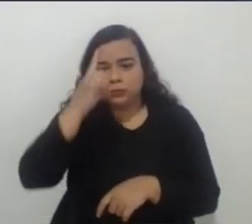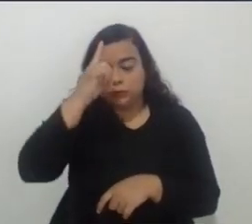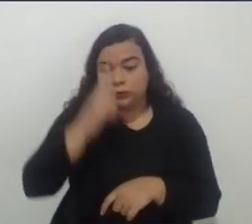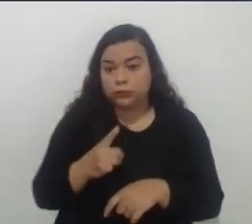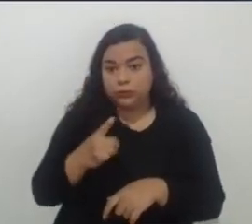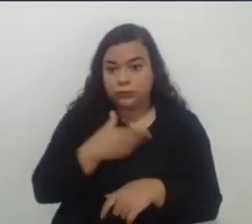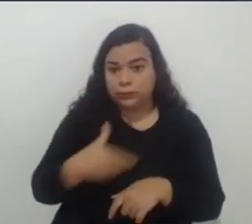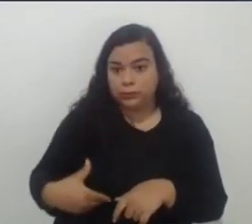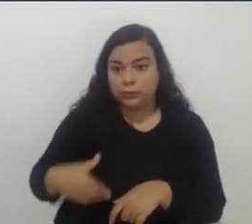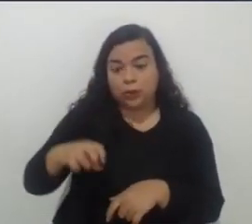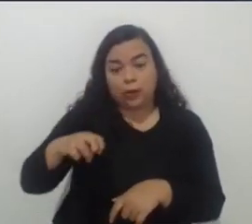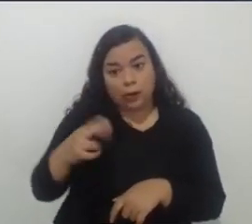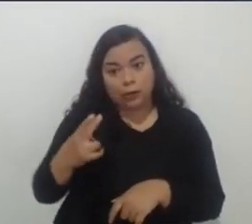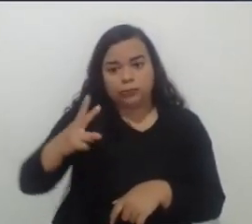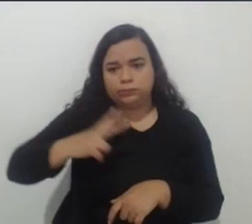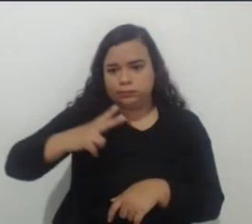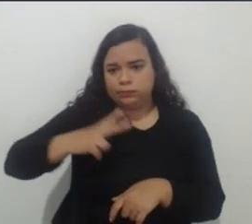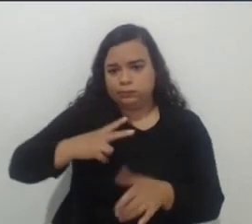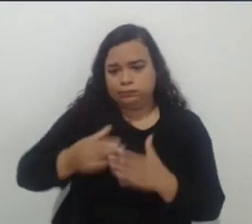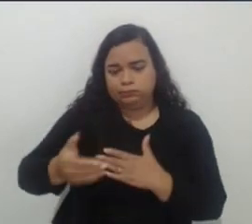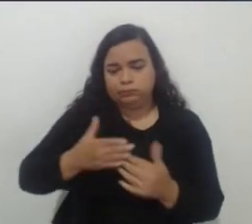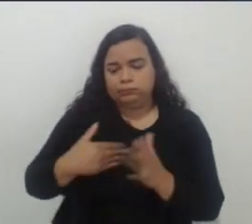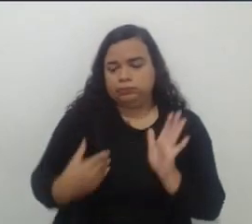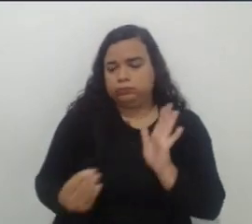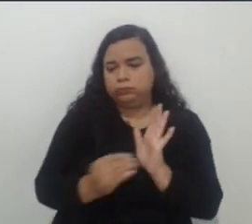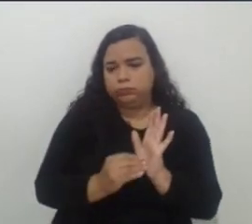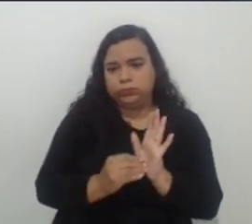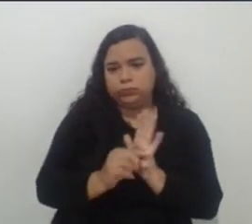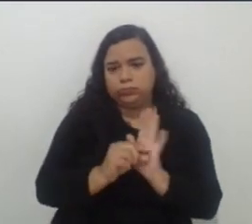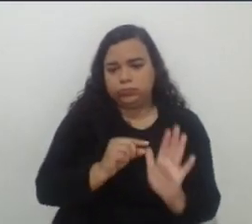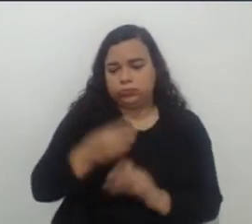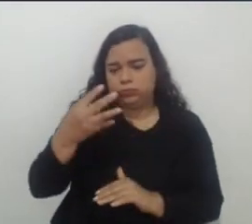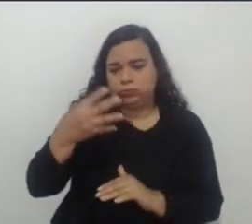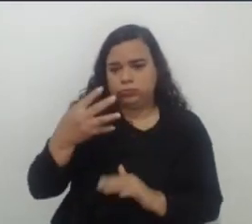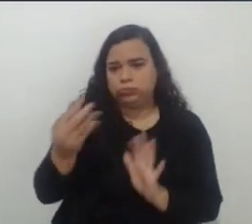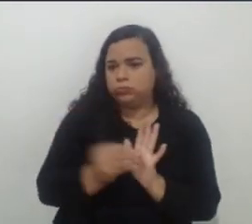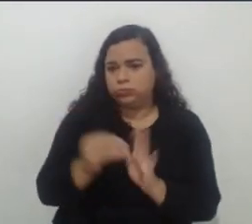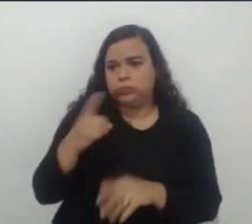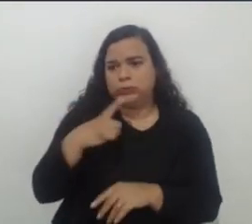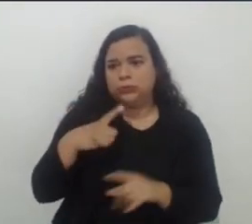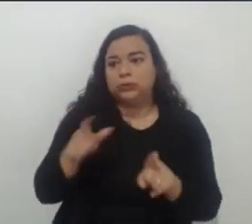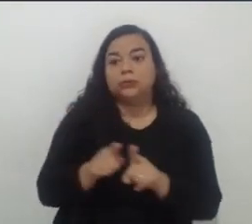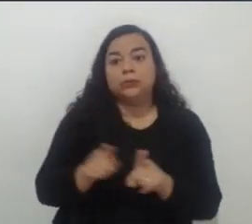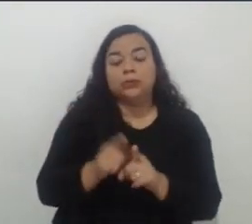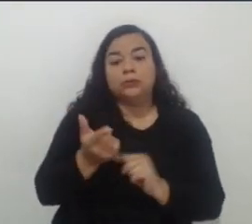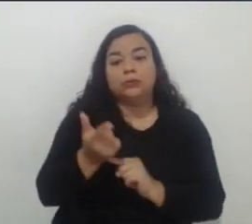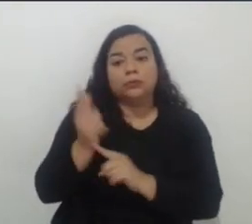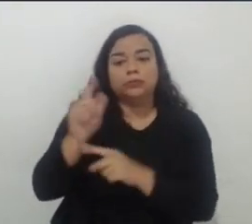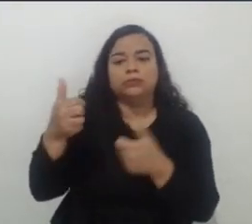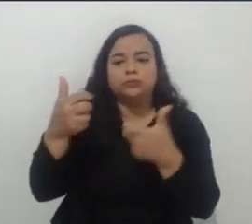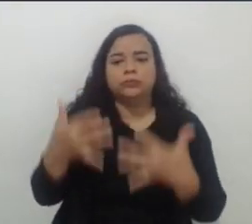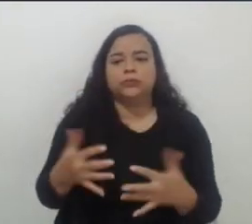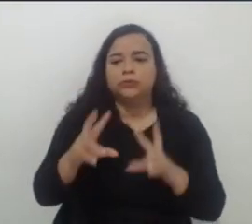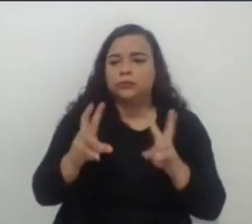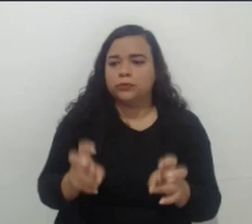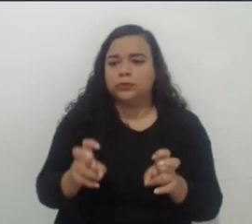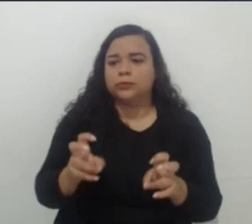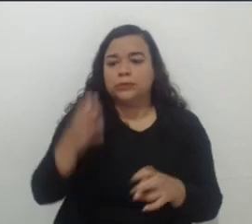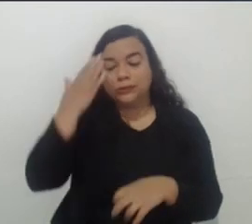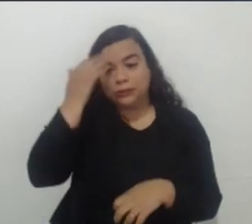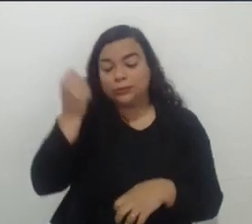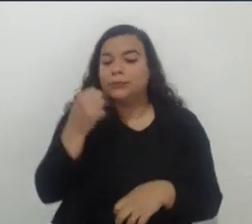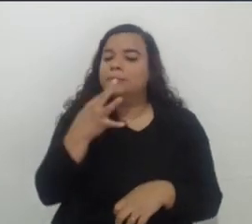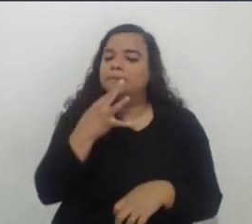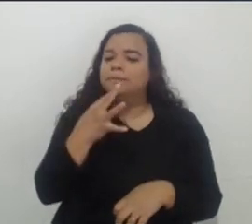lá constando na cláusula quarta. E outra cláusula expressa quanto ao reconhecimento de que, com o